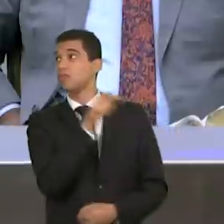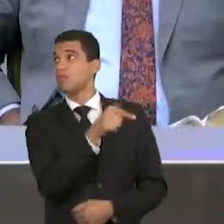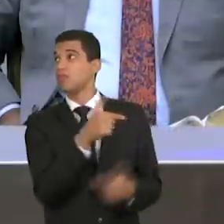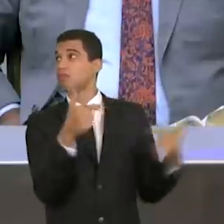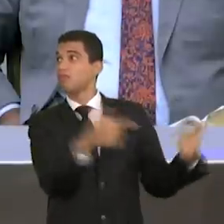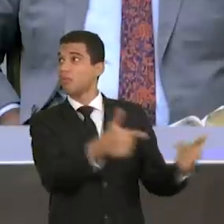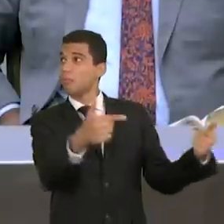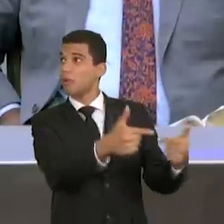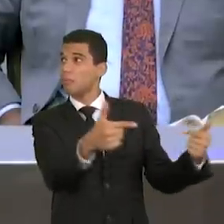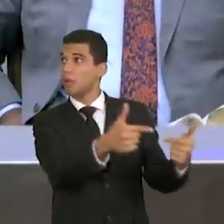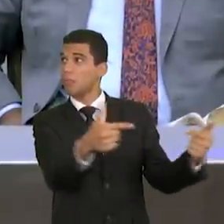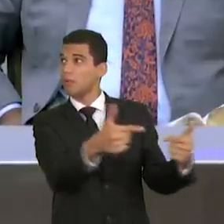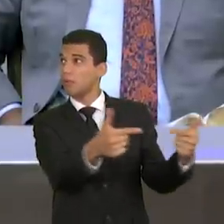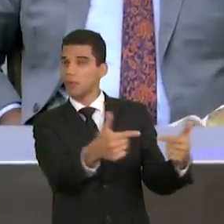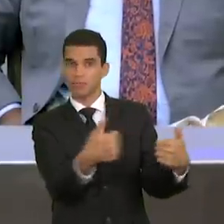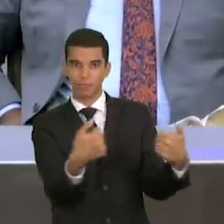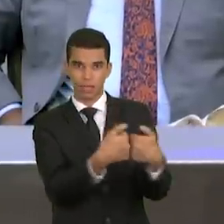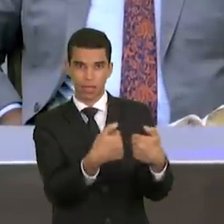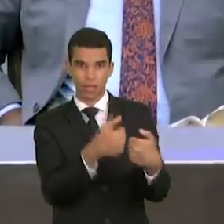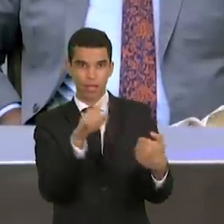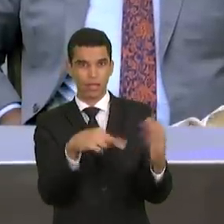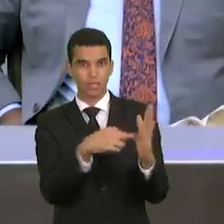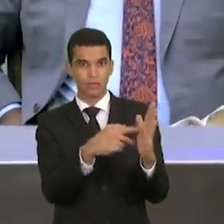Preste atenção.